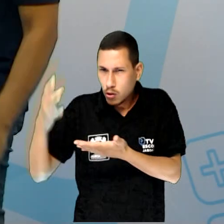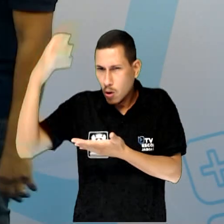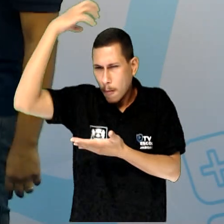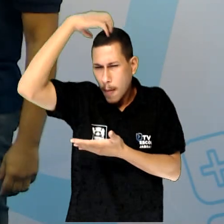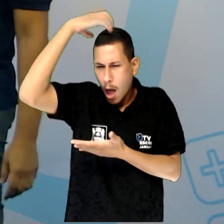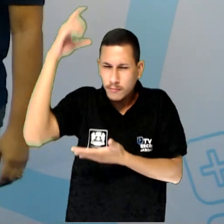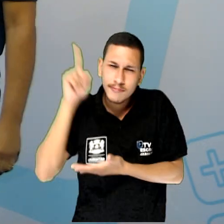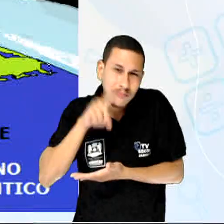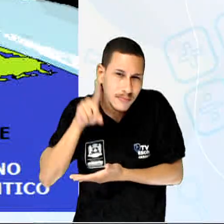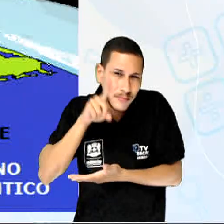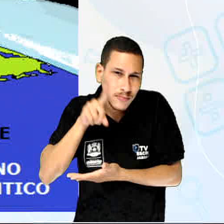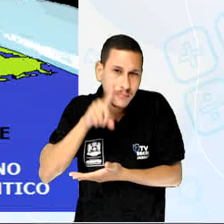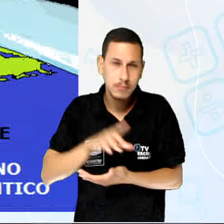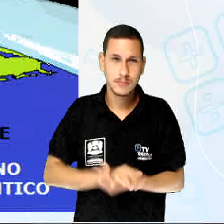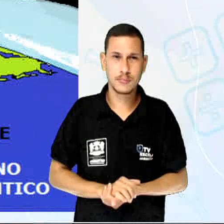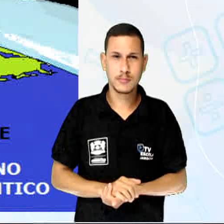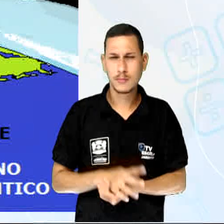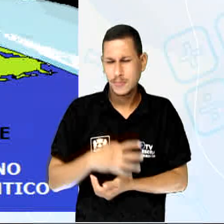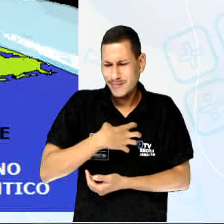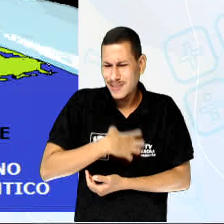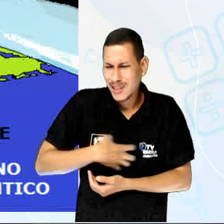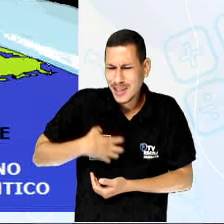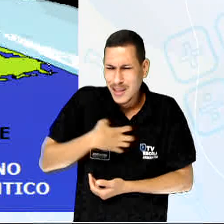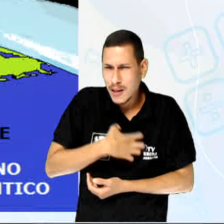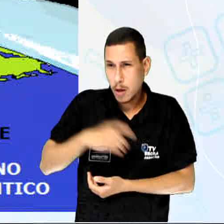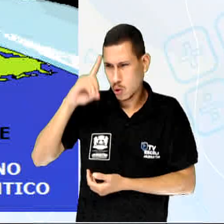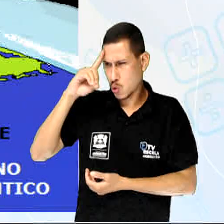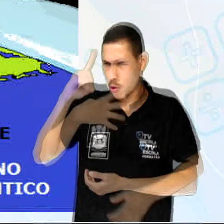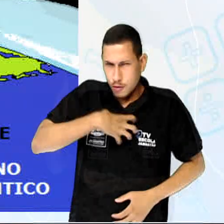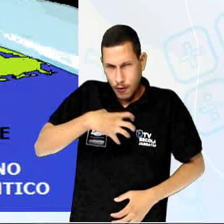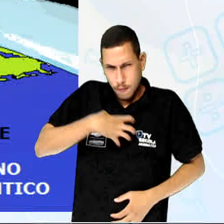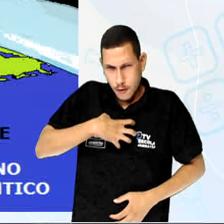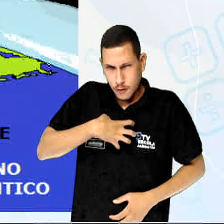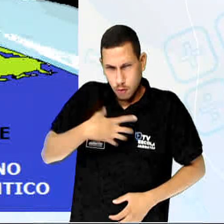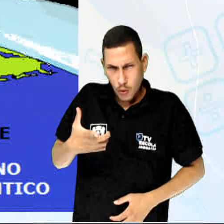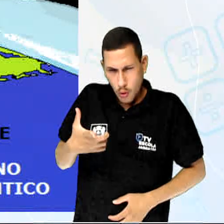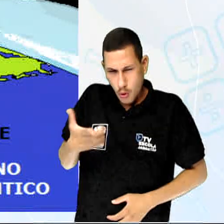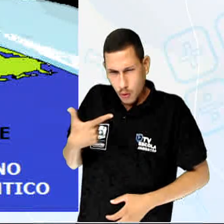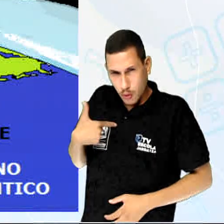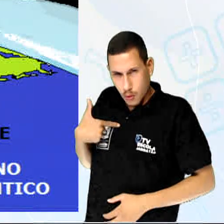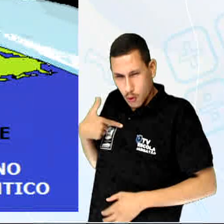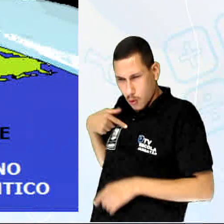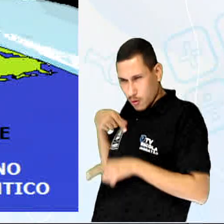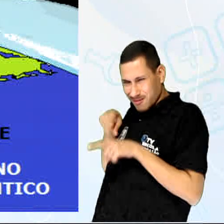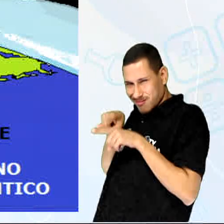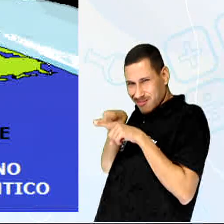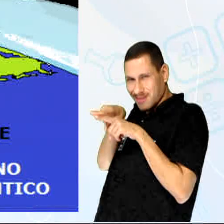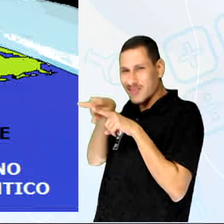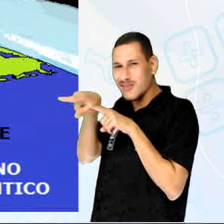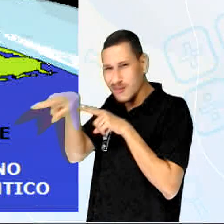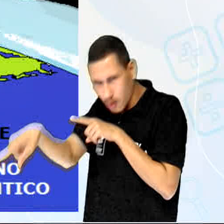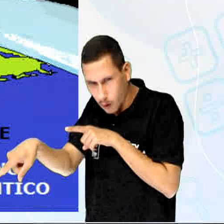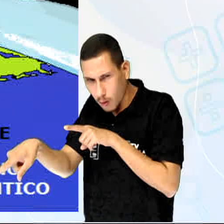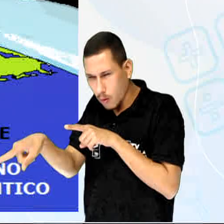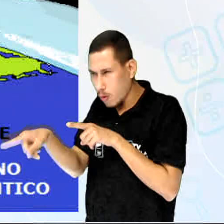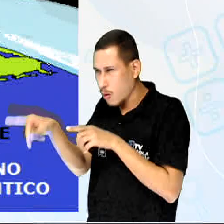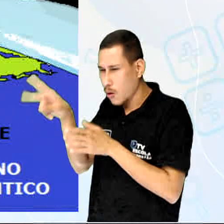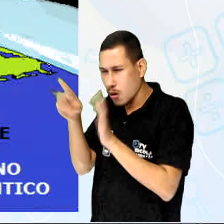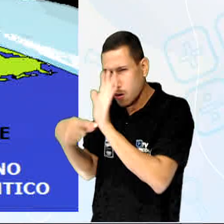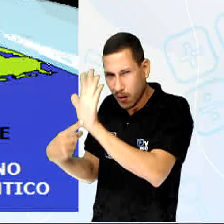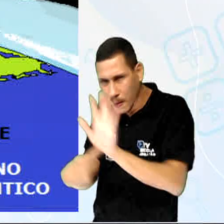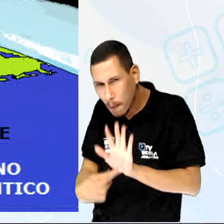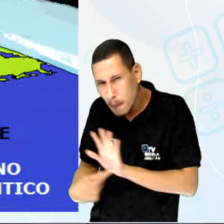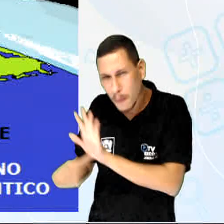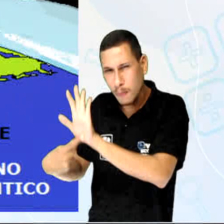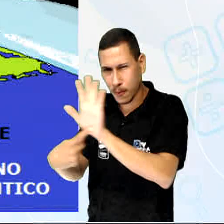Então, o sentimento de comando gerado pelo Destino Manifesto, que está atribuído aqui nesse slide. O sentimento de